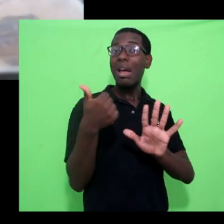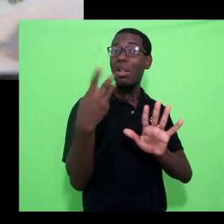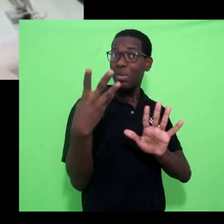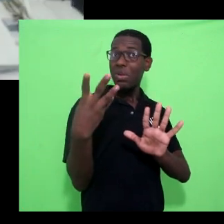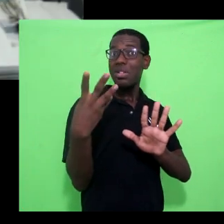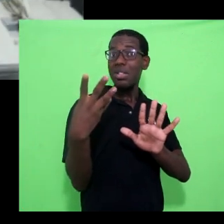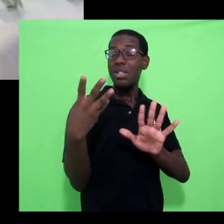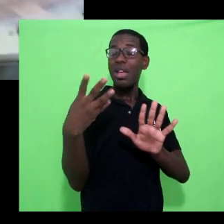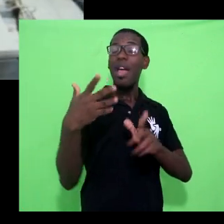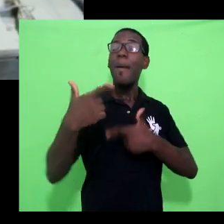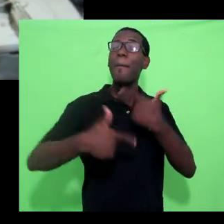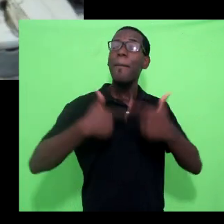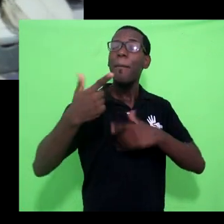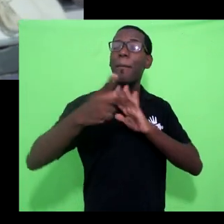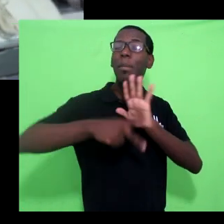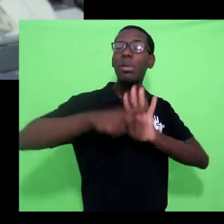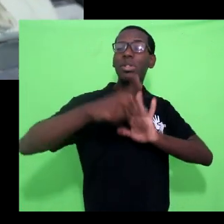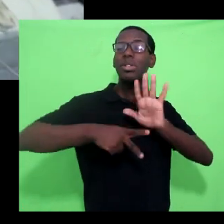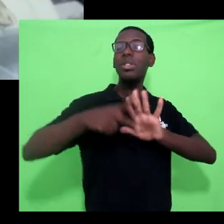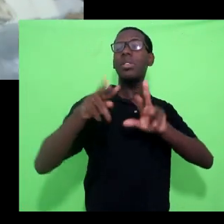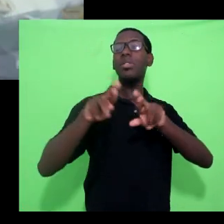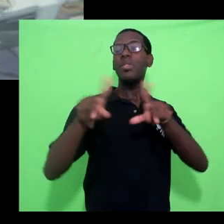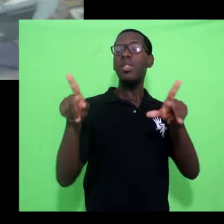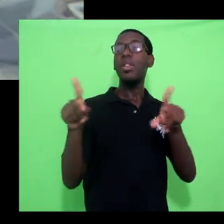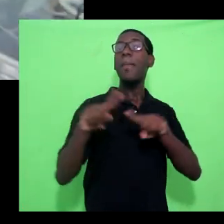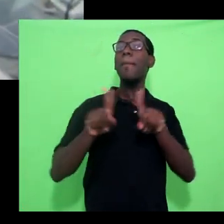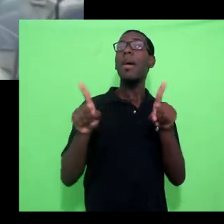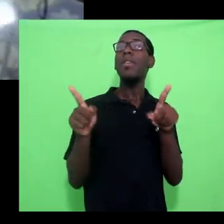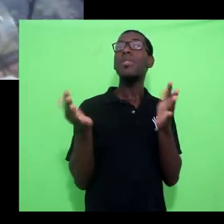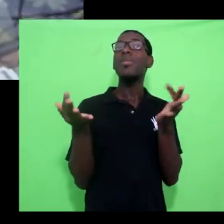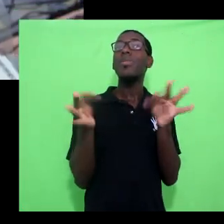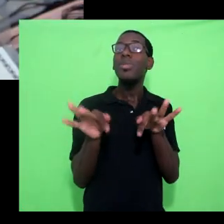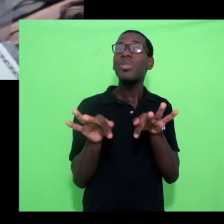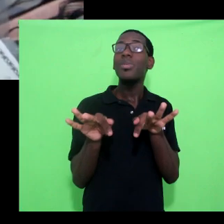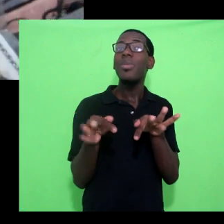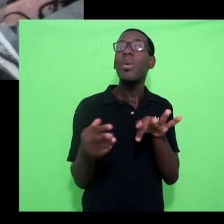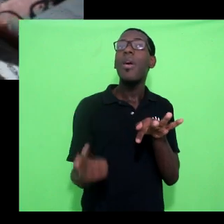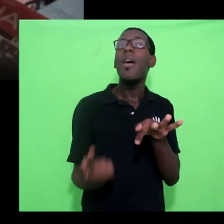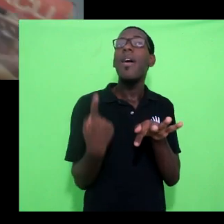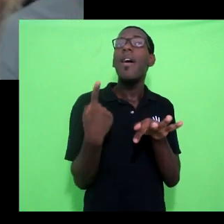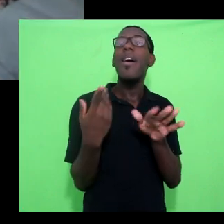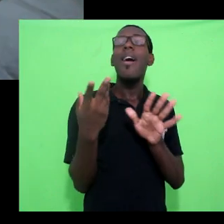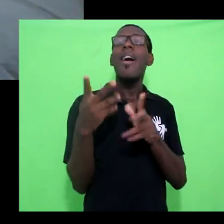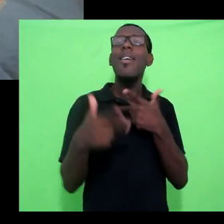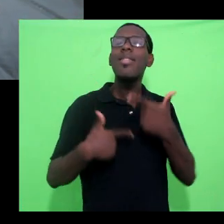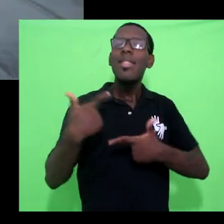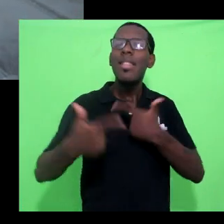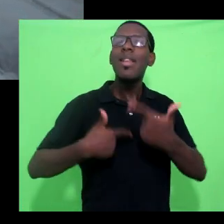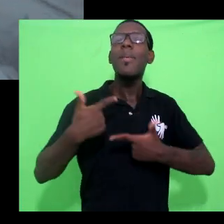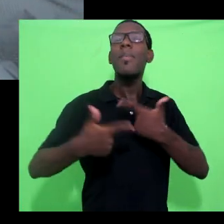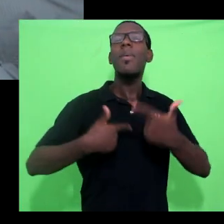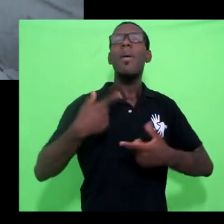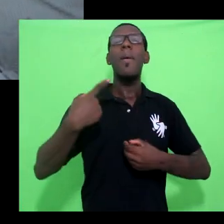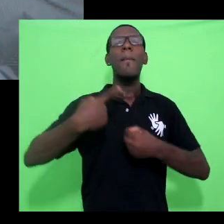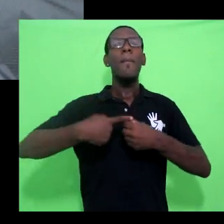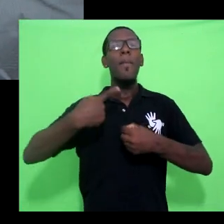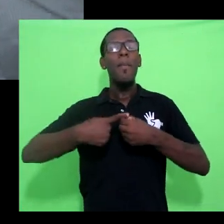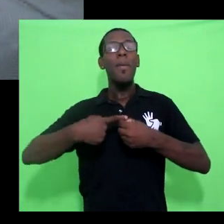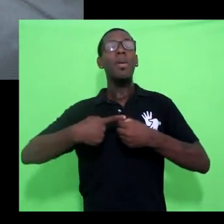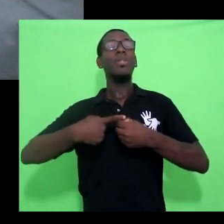o último trabalho que eu participei aqui em Nova Iguaçu, já participei de 14 trabalhos diferentes, mas o